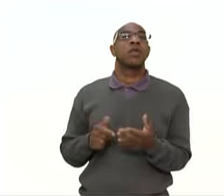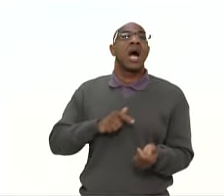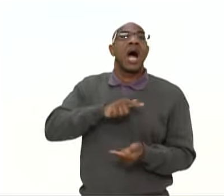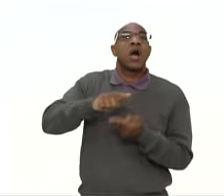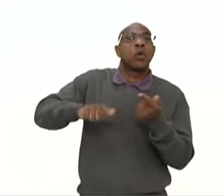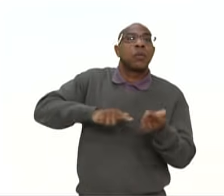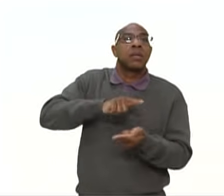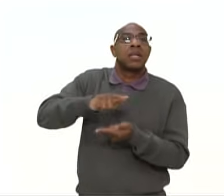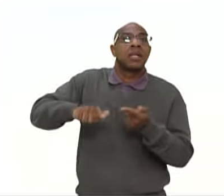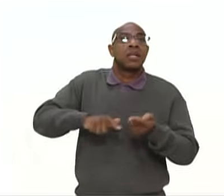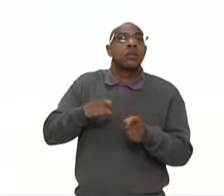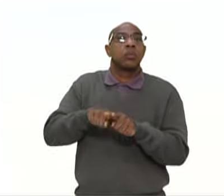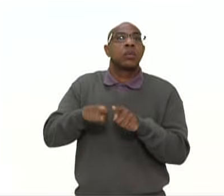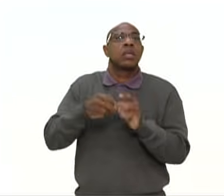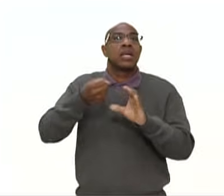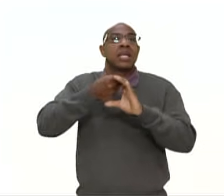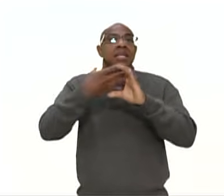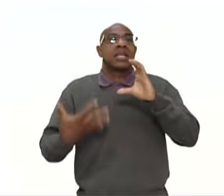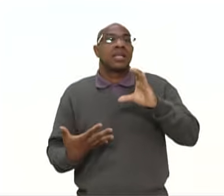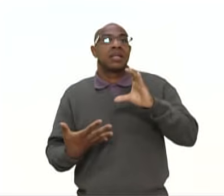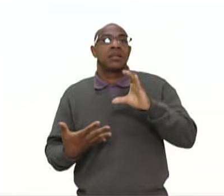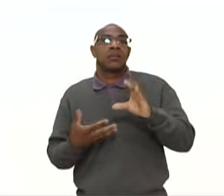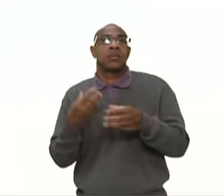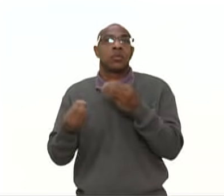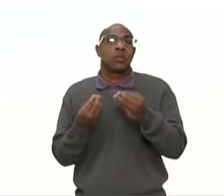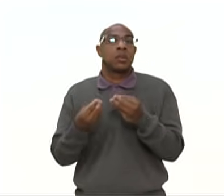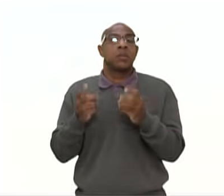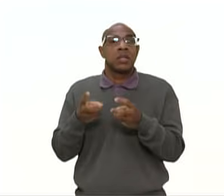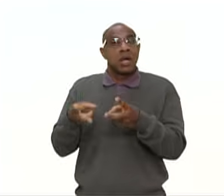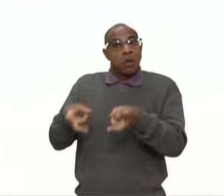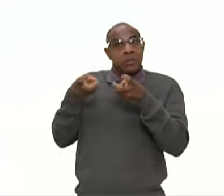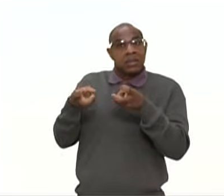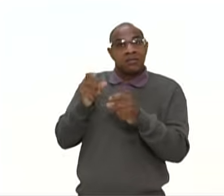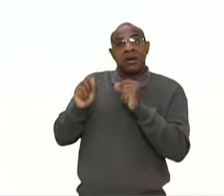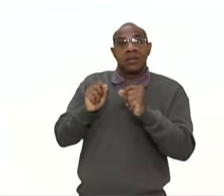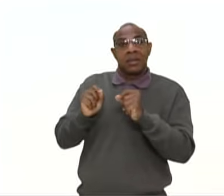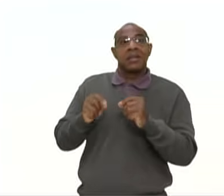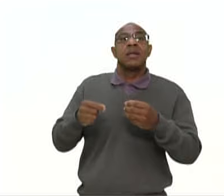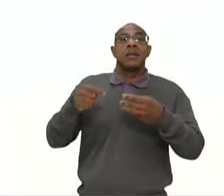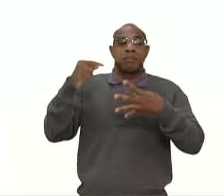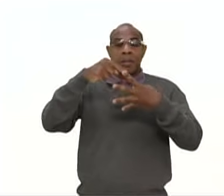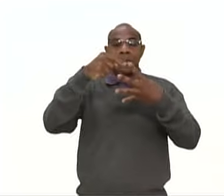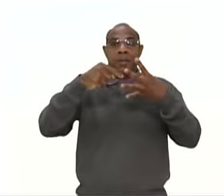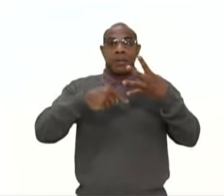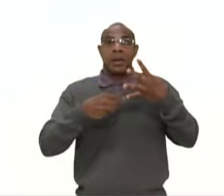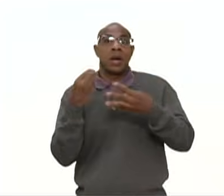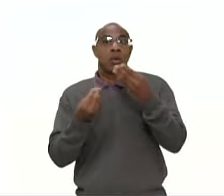que pode ser entendida como... Vejam aí.